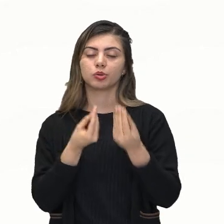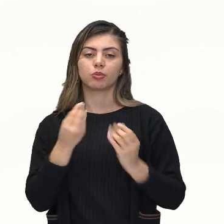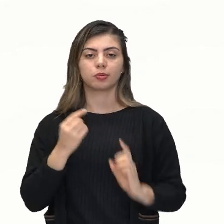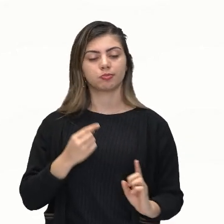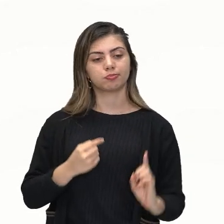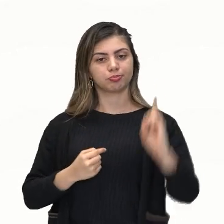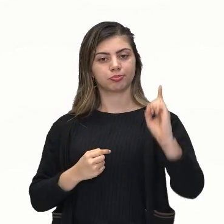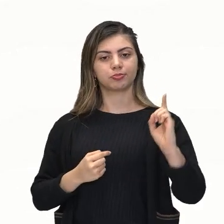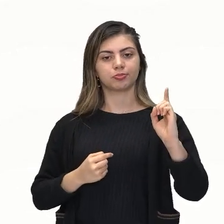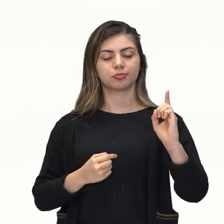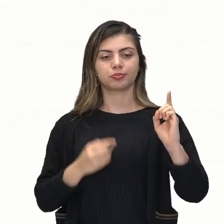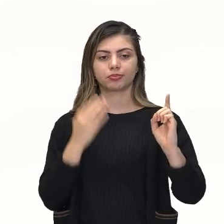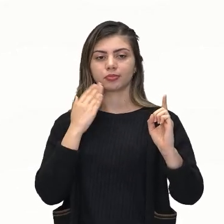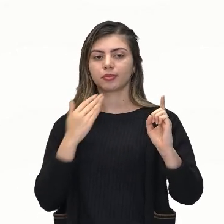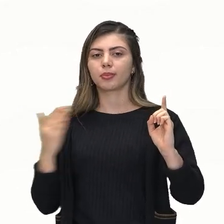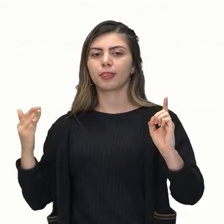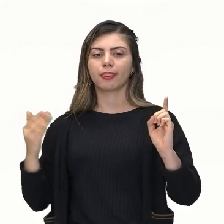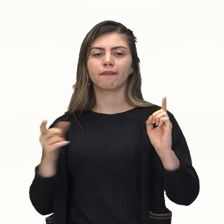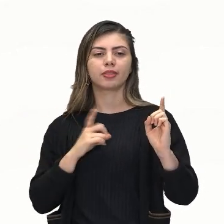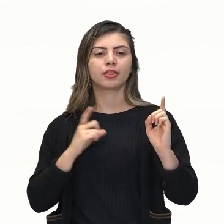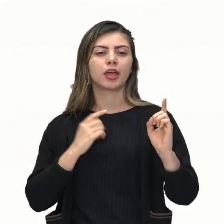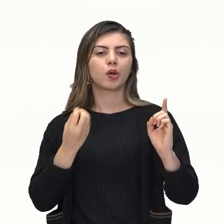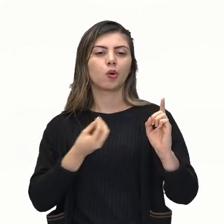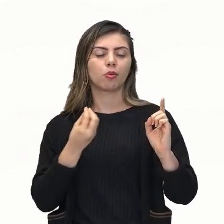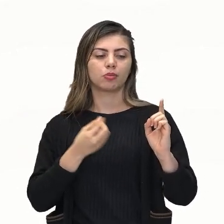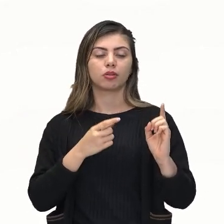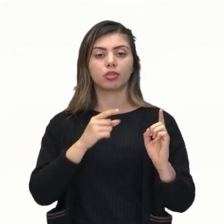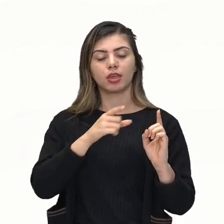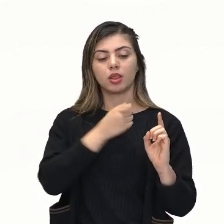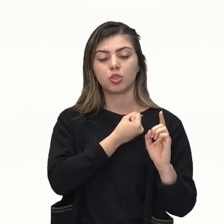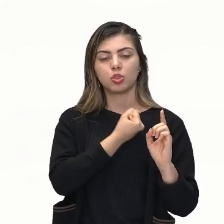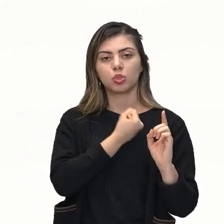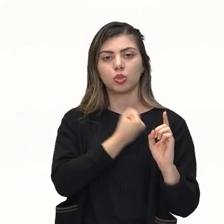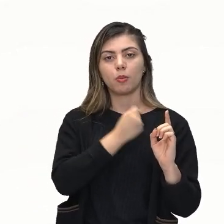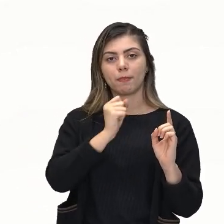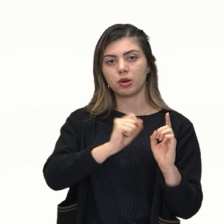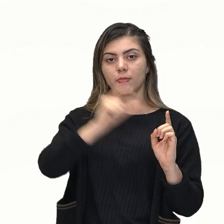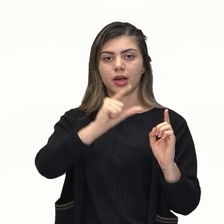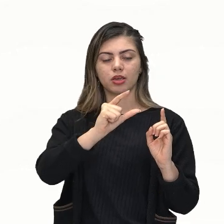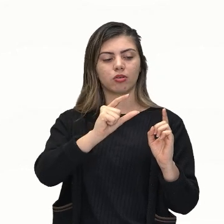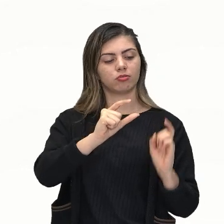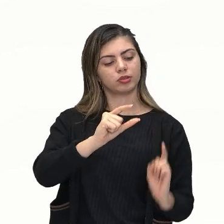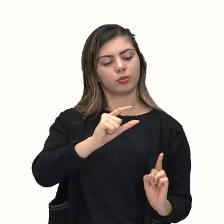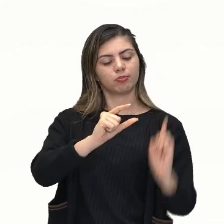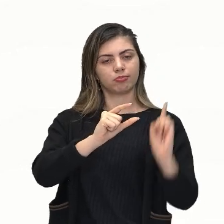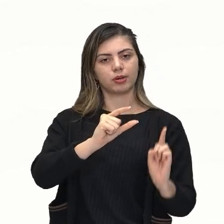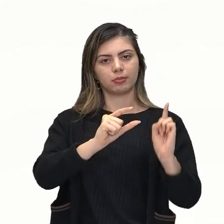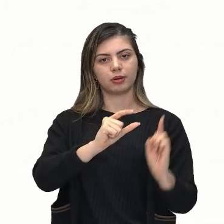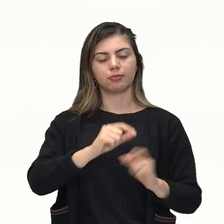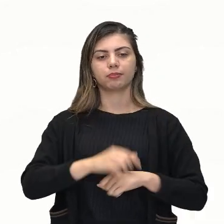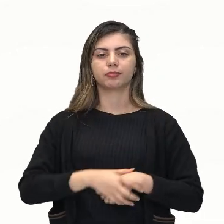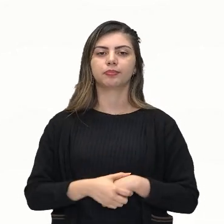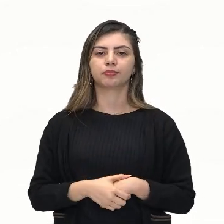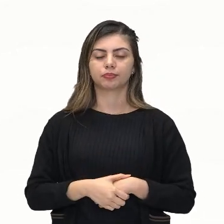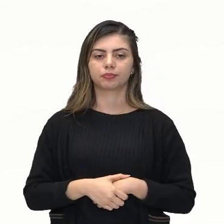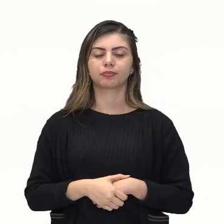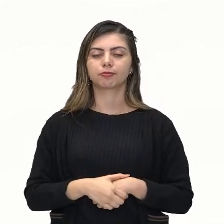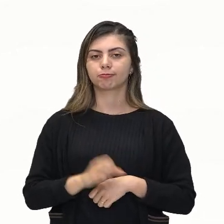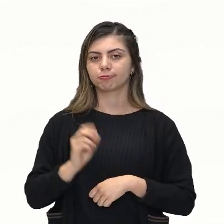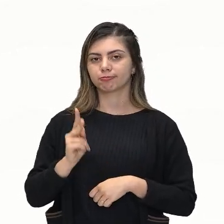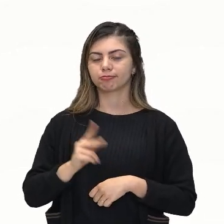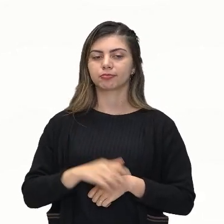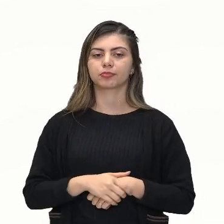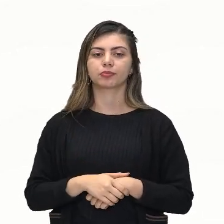lado e a ponta dela vai estar para um número maior. Como o número maior está em cima, a seta está para cima. Tá